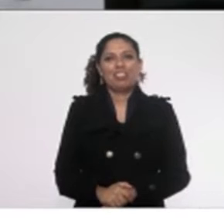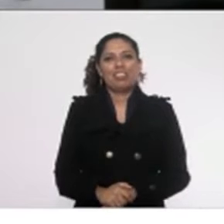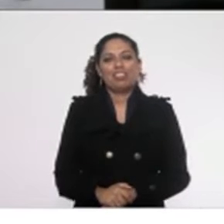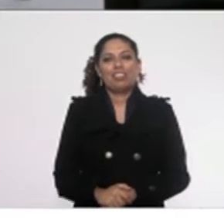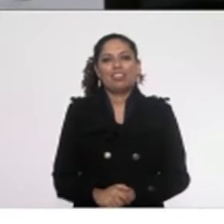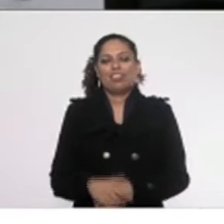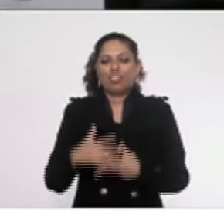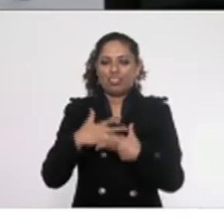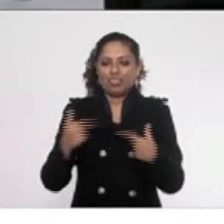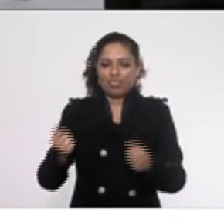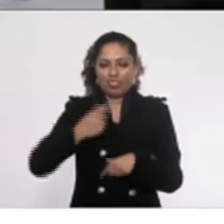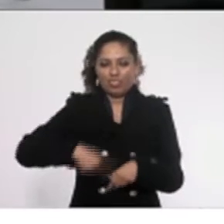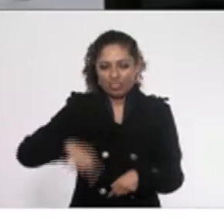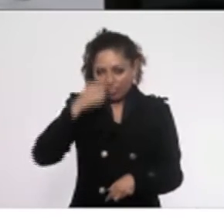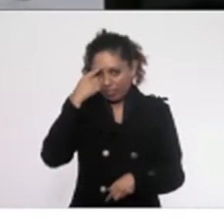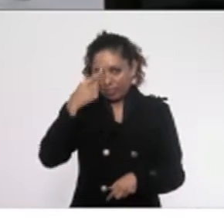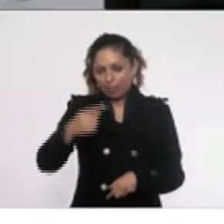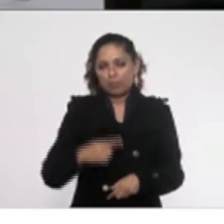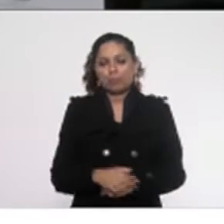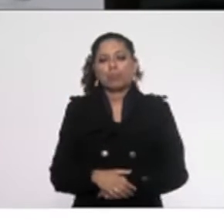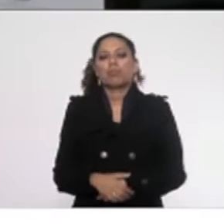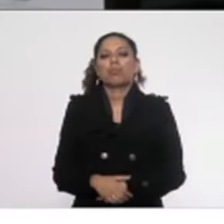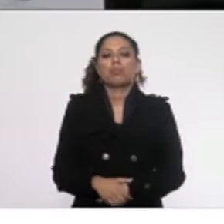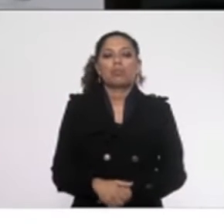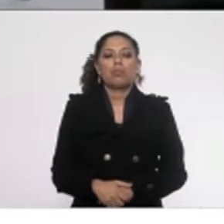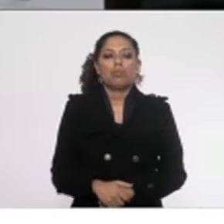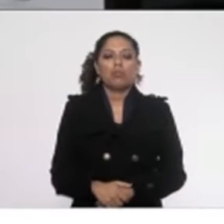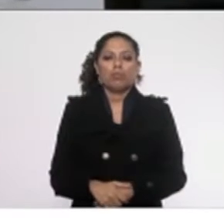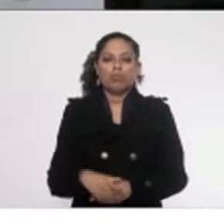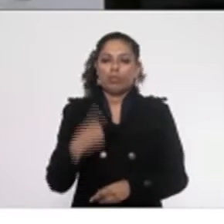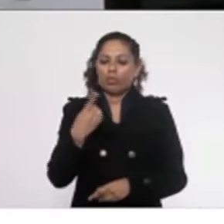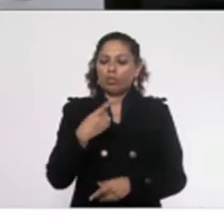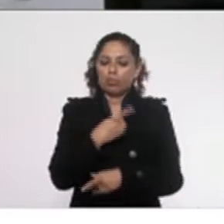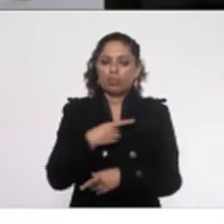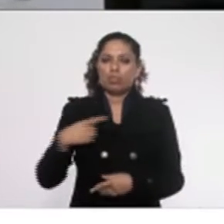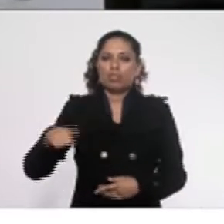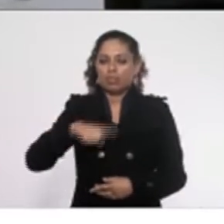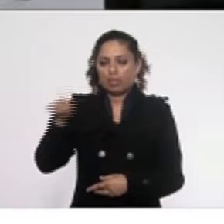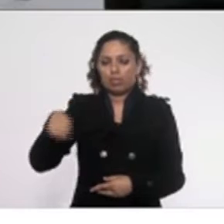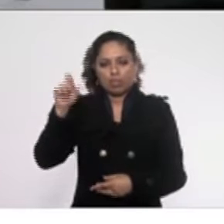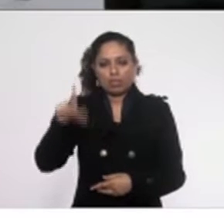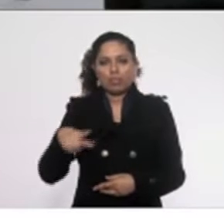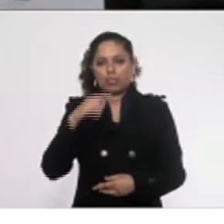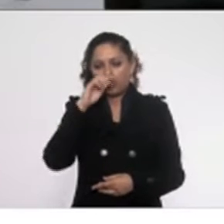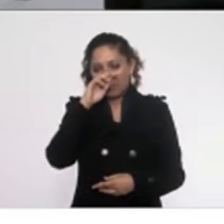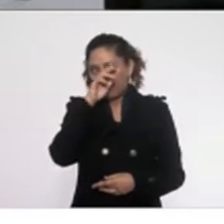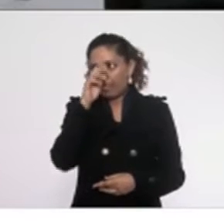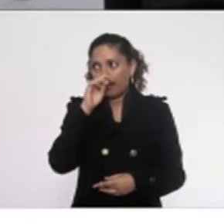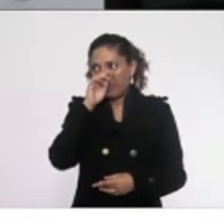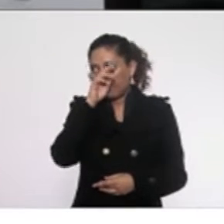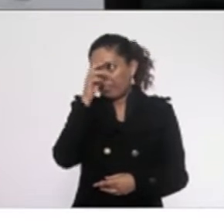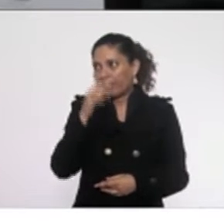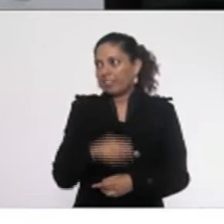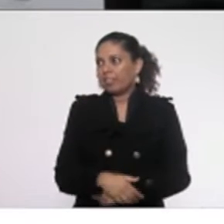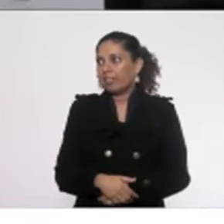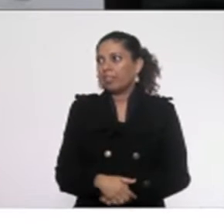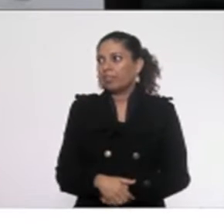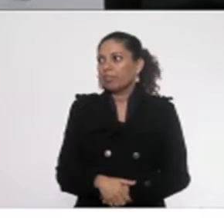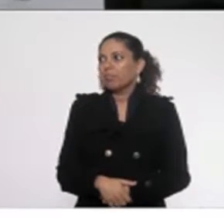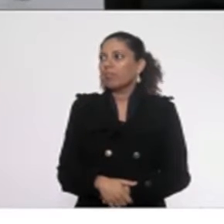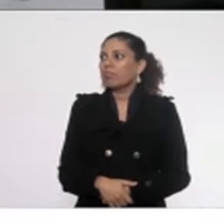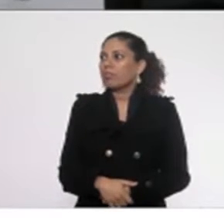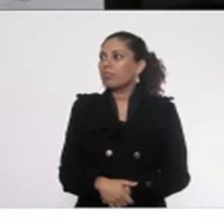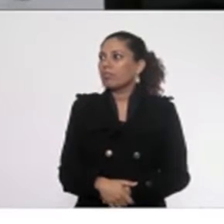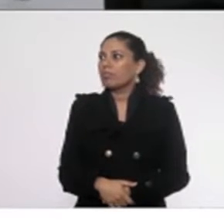uma das nossas funções, uma delas é quando vem